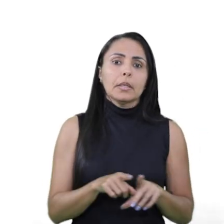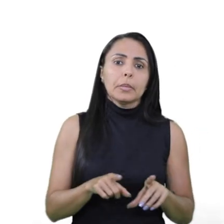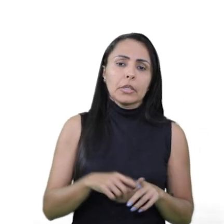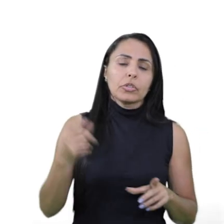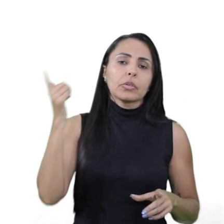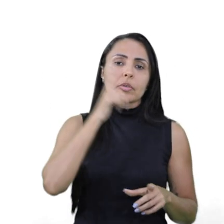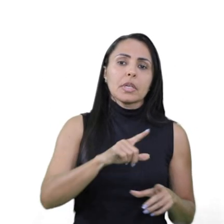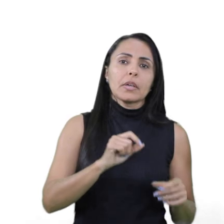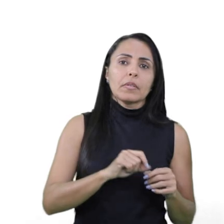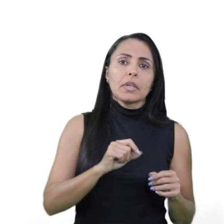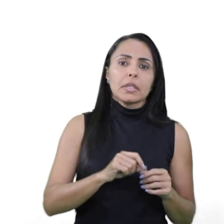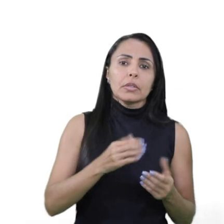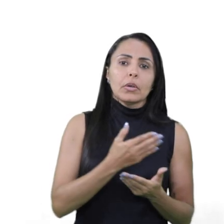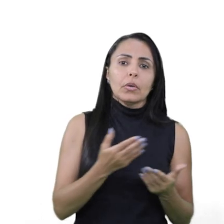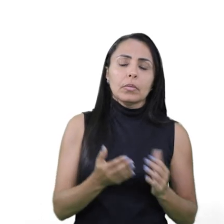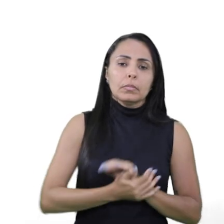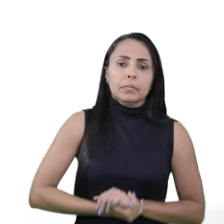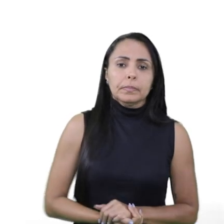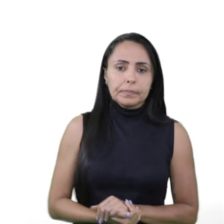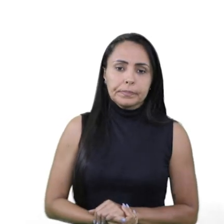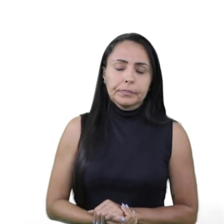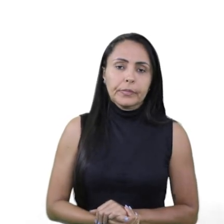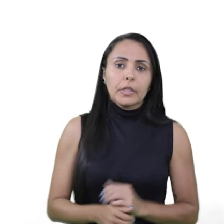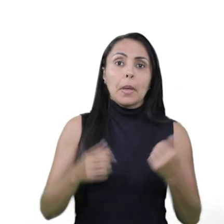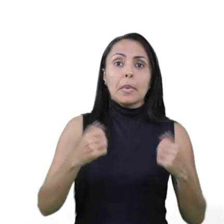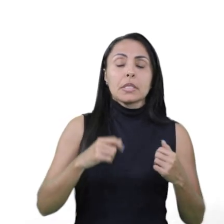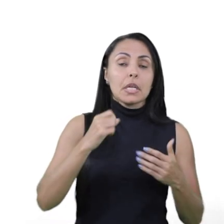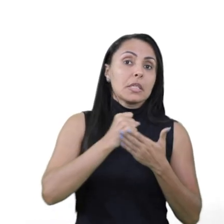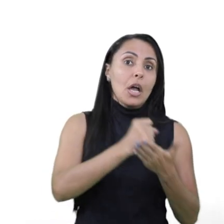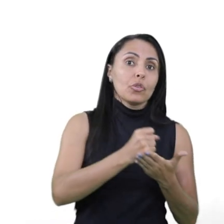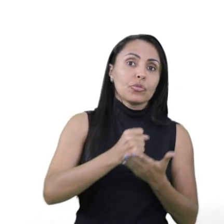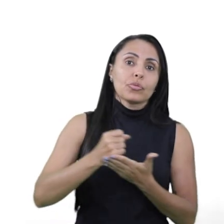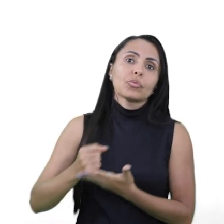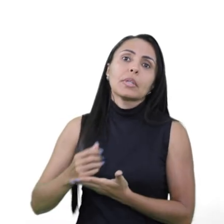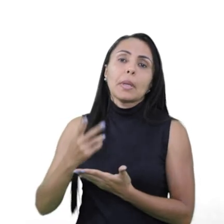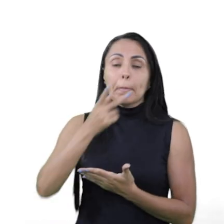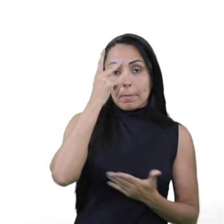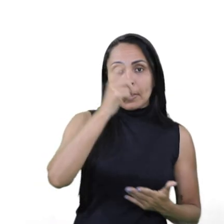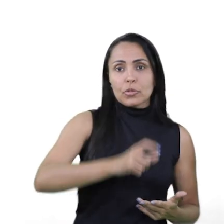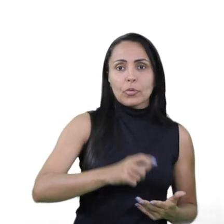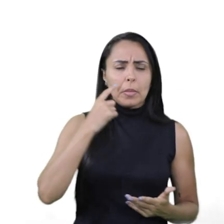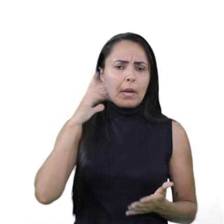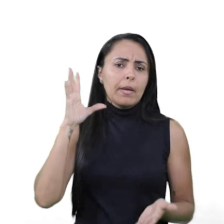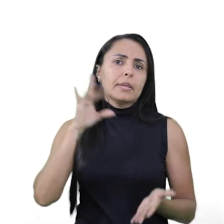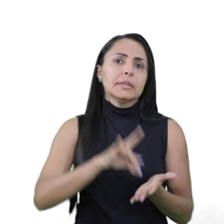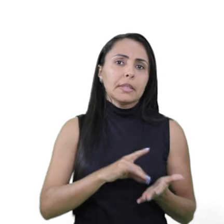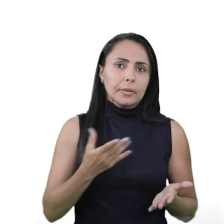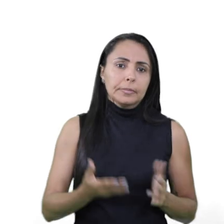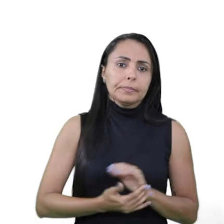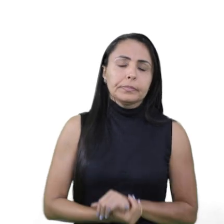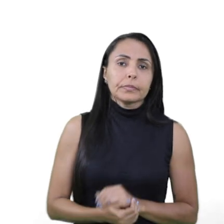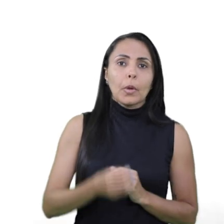consegue fazer só, há coisas que você precisa da ajuda de uma outra pessoa para realizar. Então, um